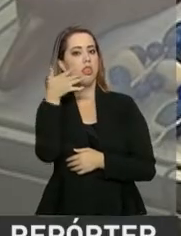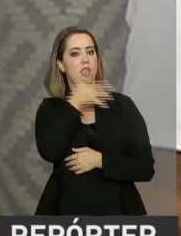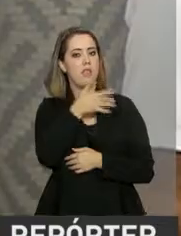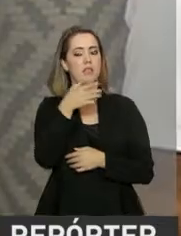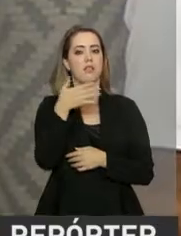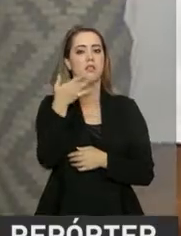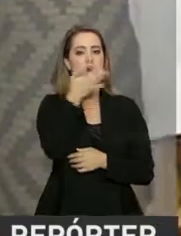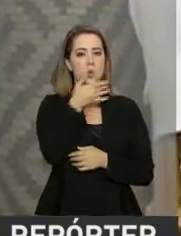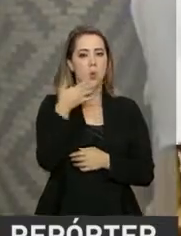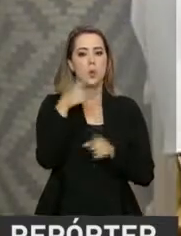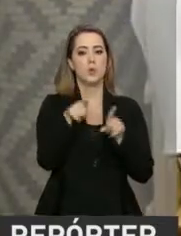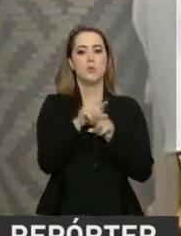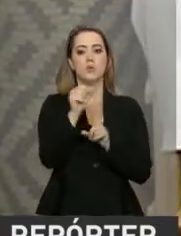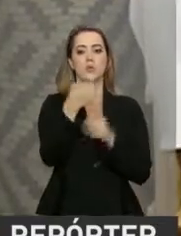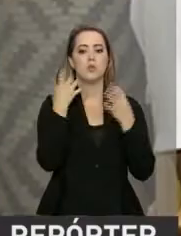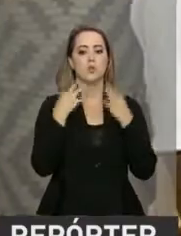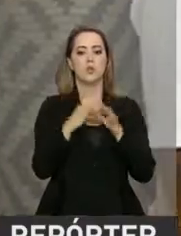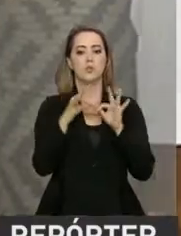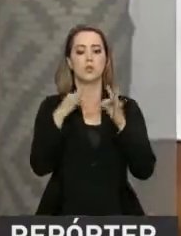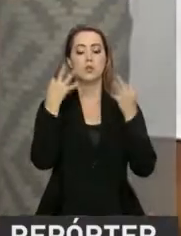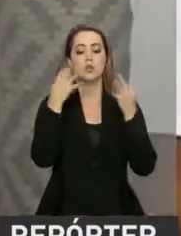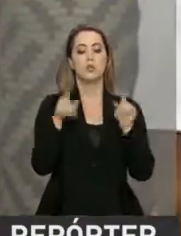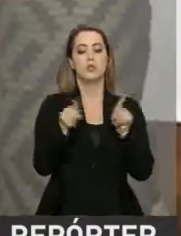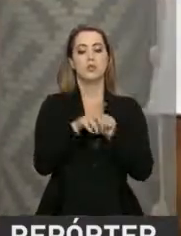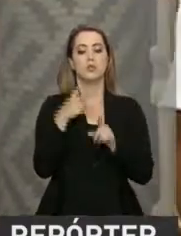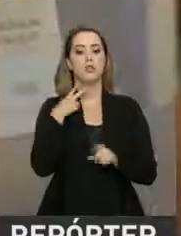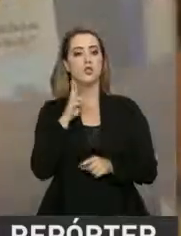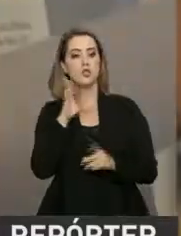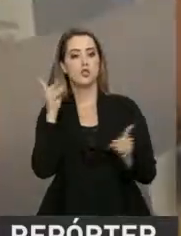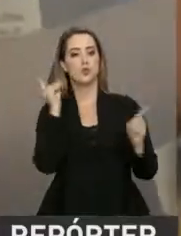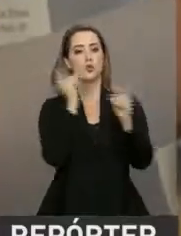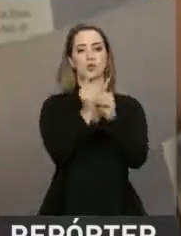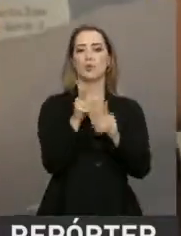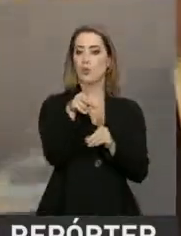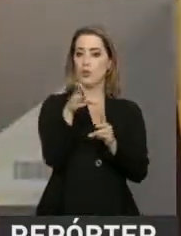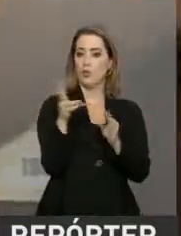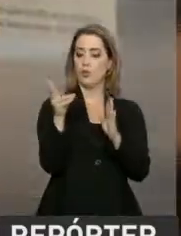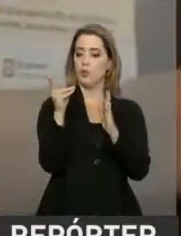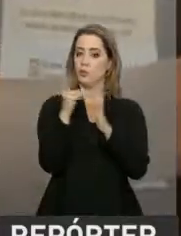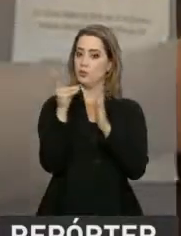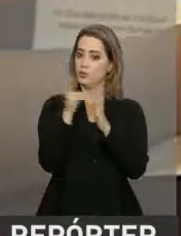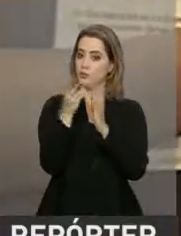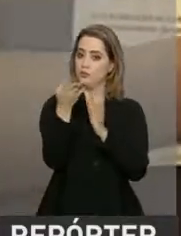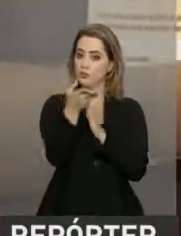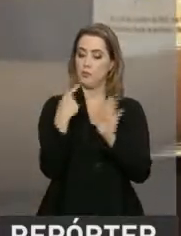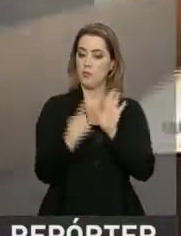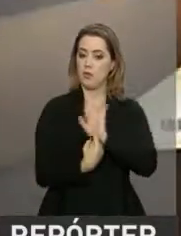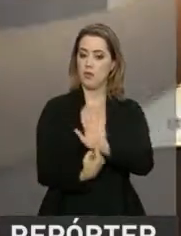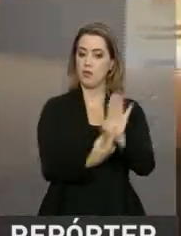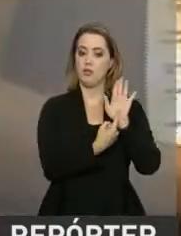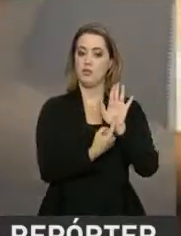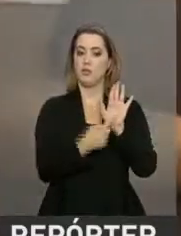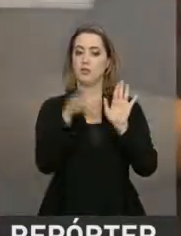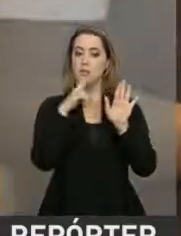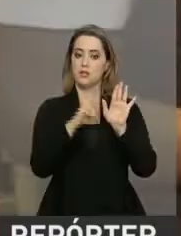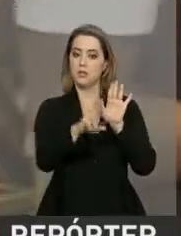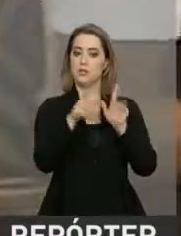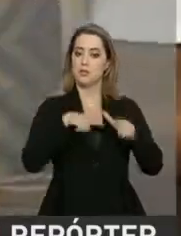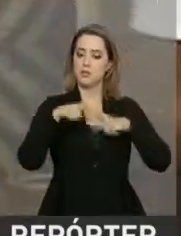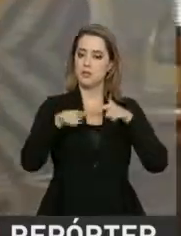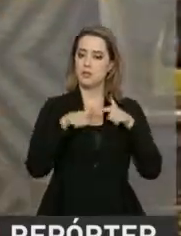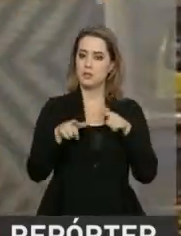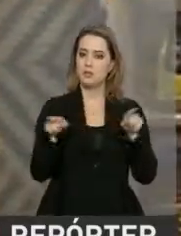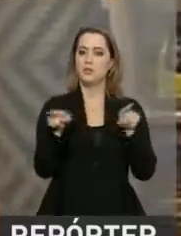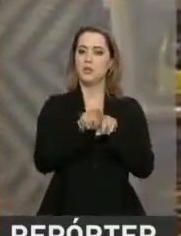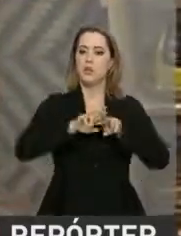a gente encontrou o José. O artesão é indígena e mostra com satisfação o resultado do trabalho, que envolve